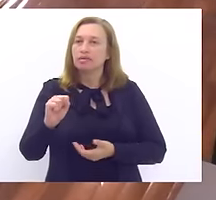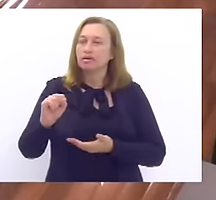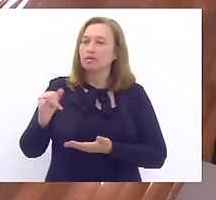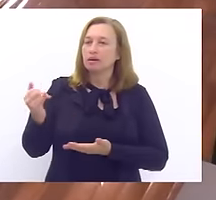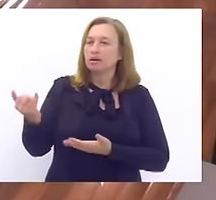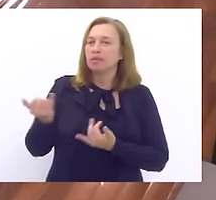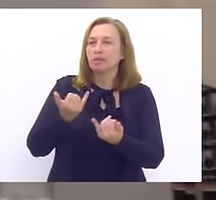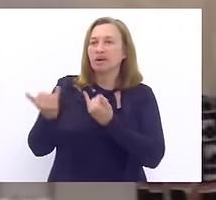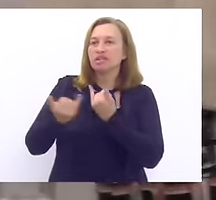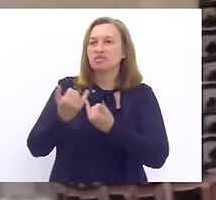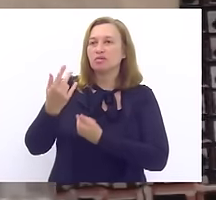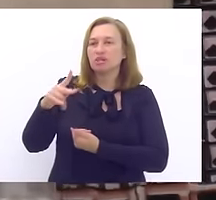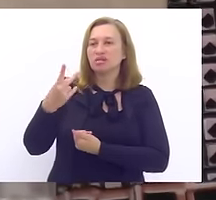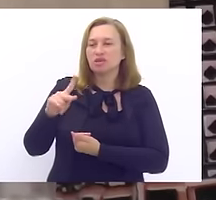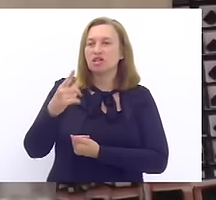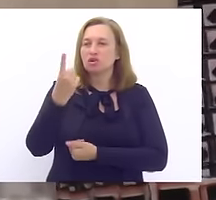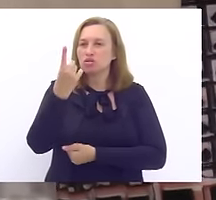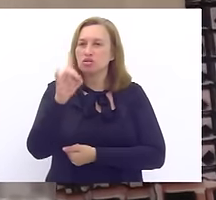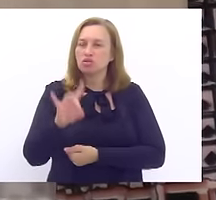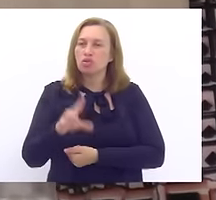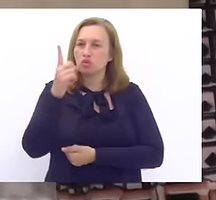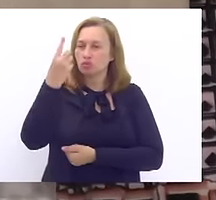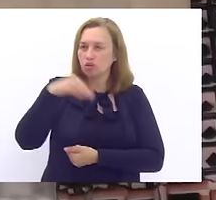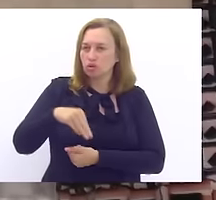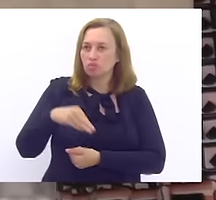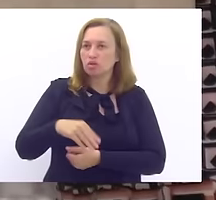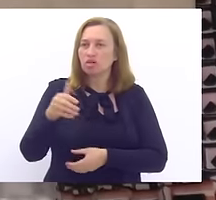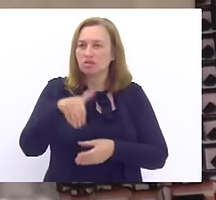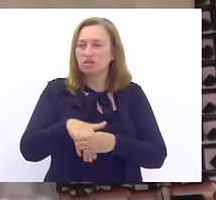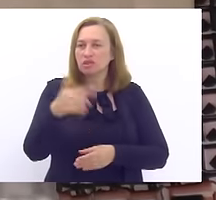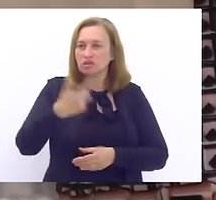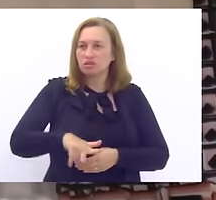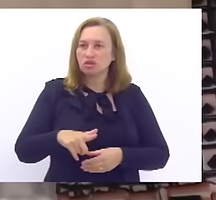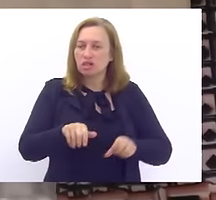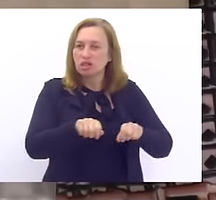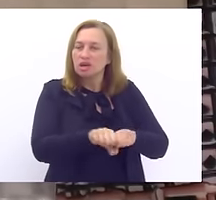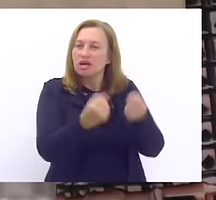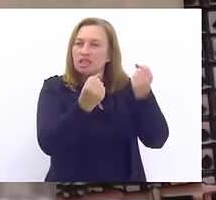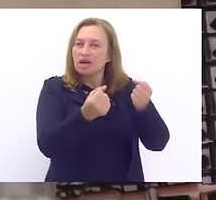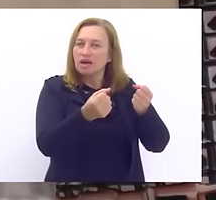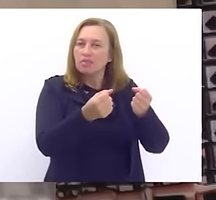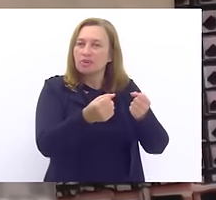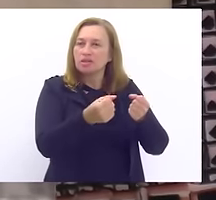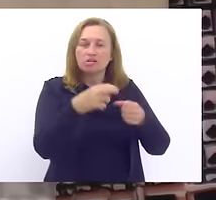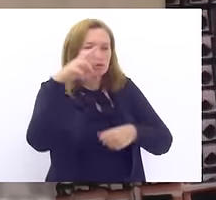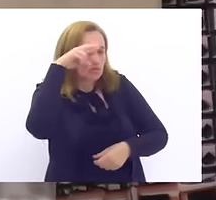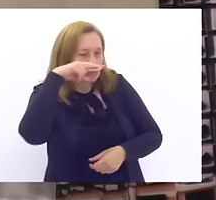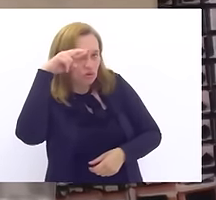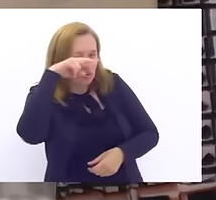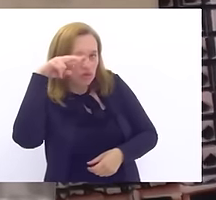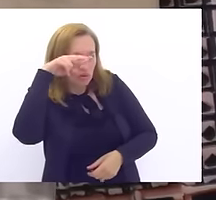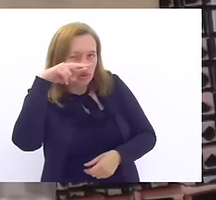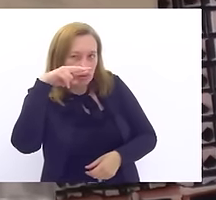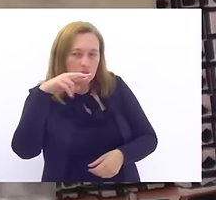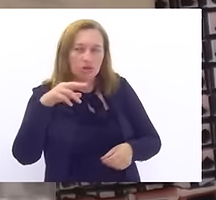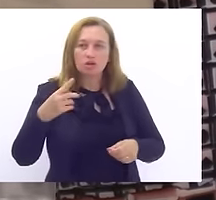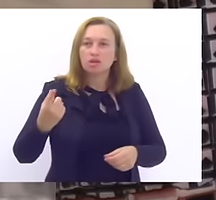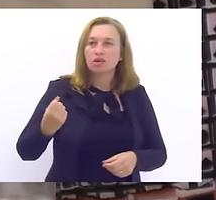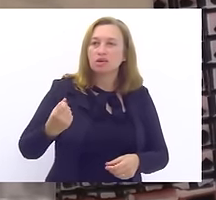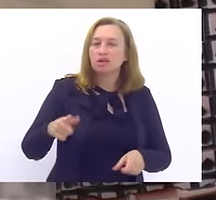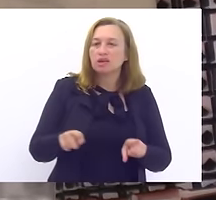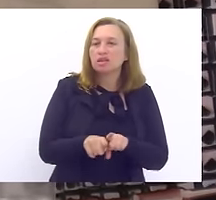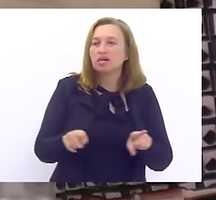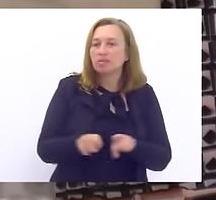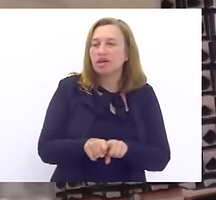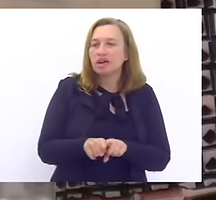eu vou fazer aqui a votação novamente pela quebra de sigilo fiscal e bancário da empresa apl